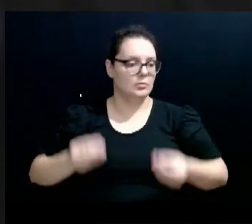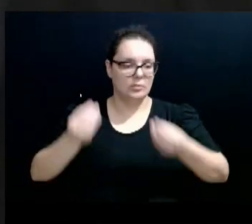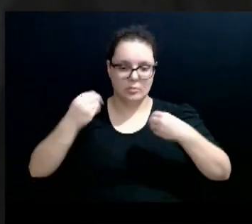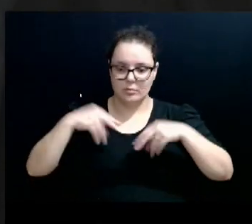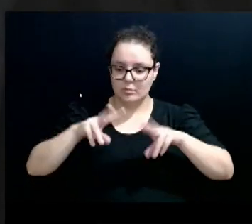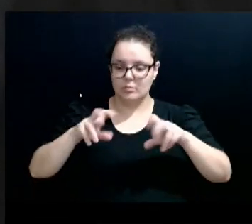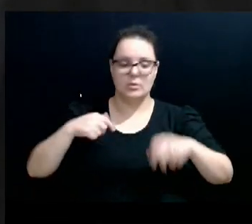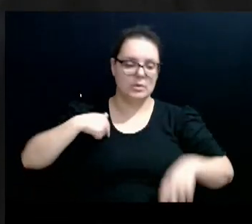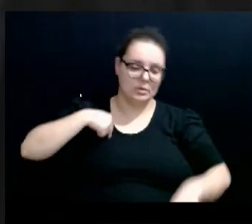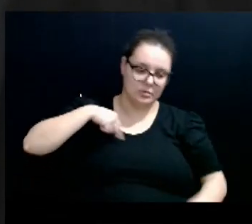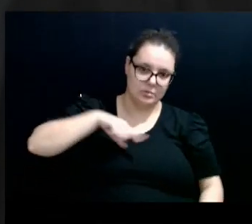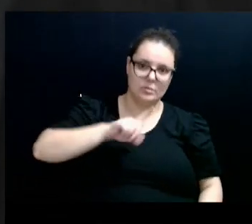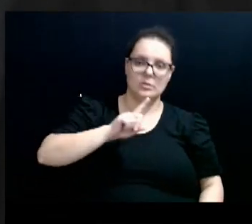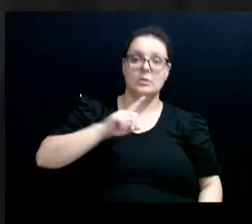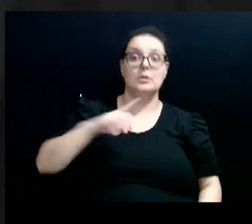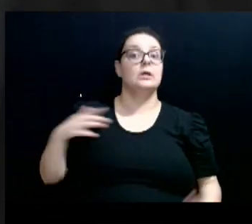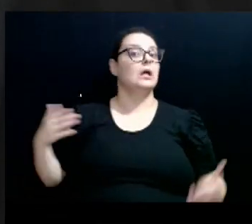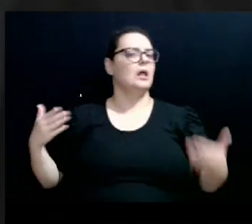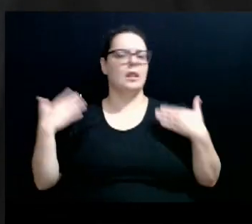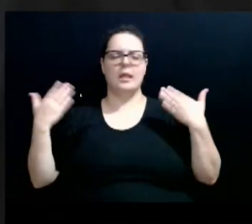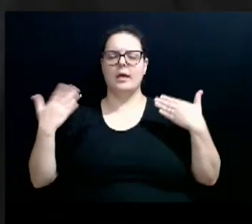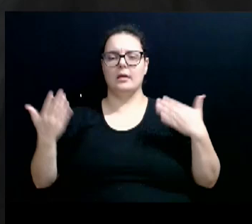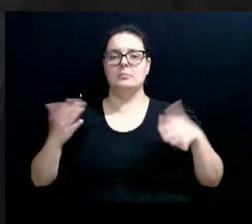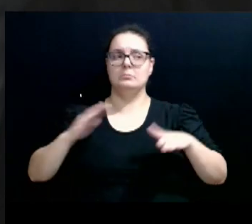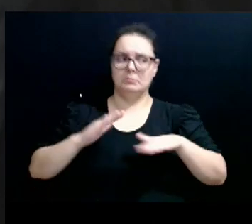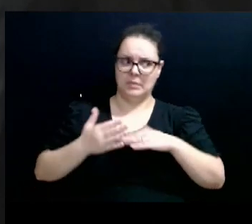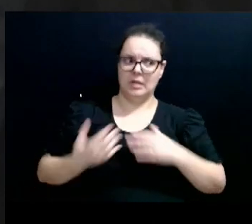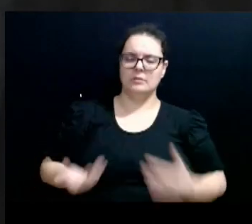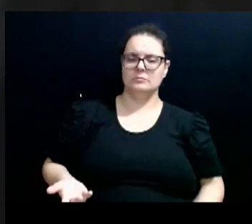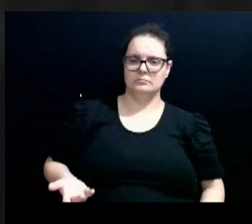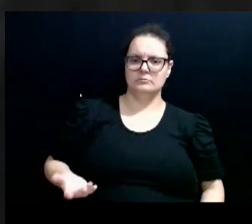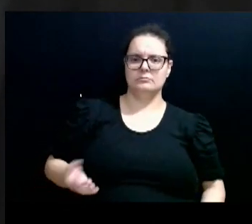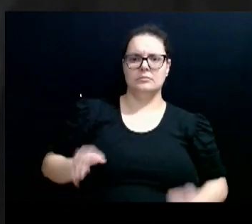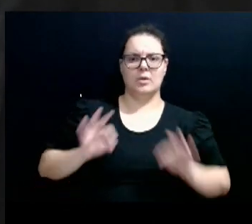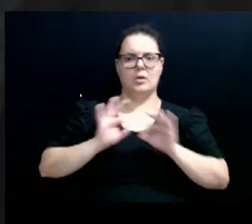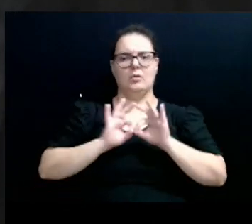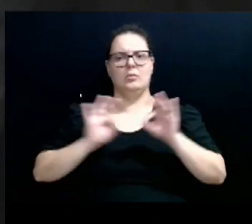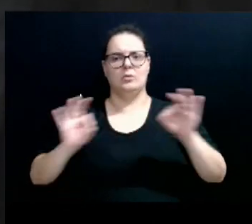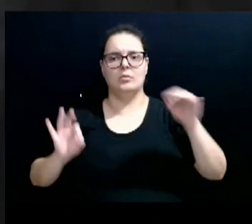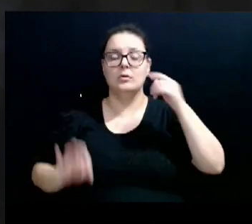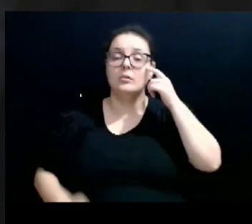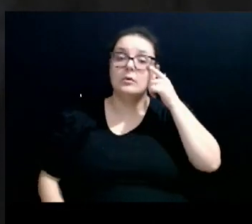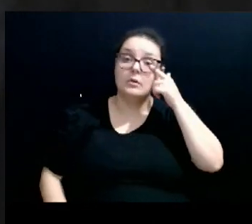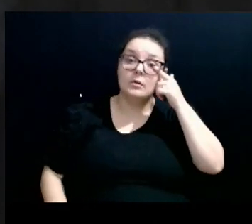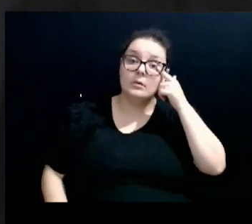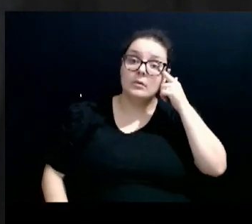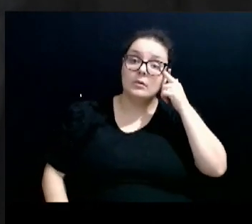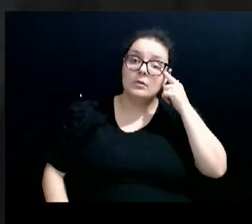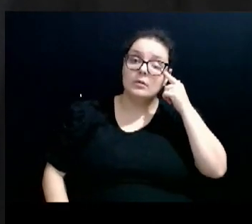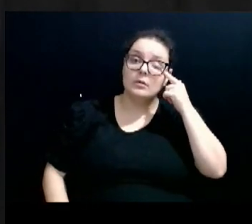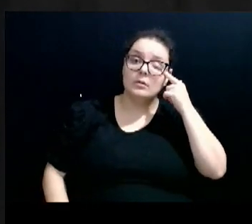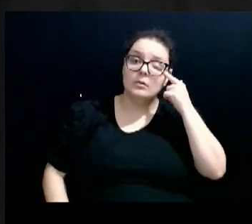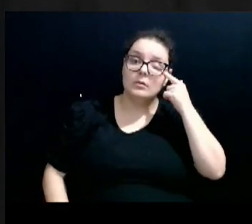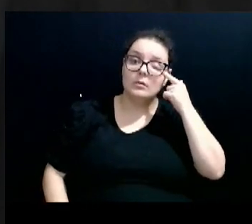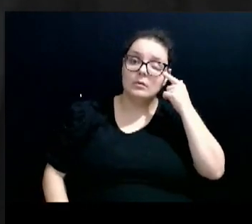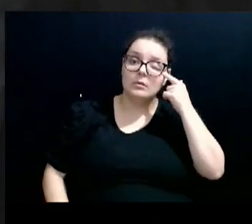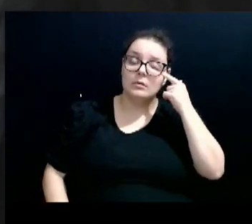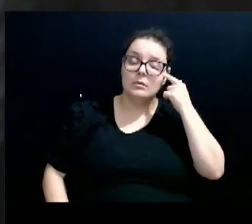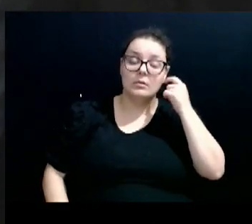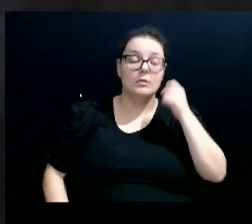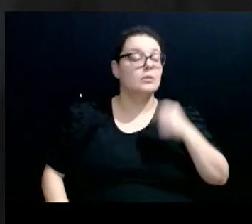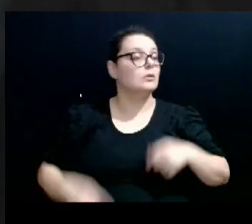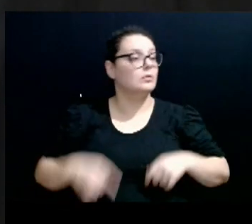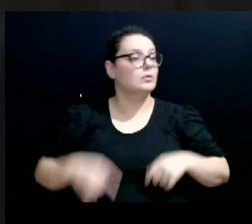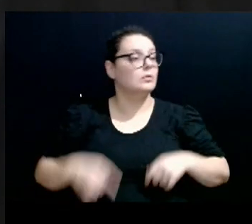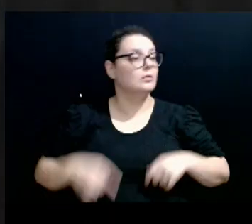ia alegre. Às vezes bairros assim, eu achava distante, né? Tinha bairro muito longe aqui. E no outro dia dá aula normalmente. No outro dia ia para a sala